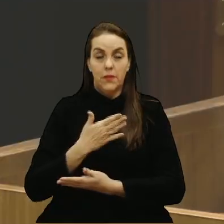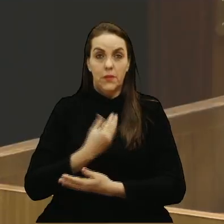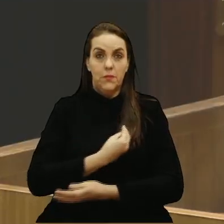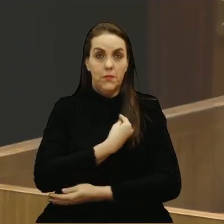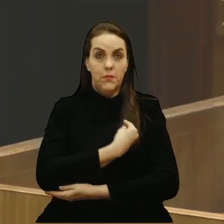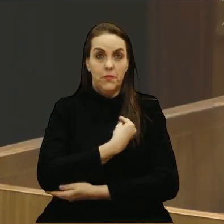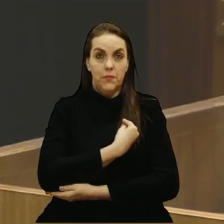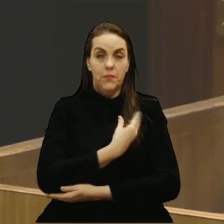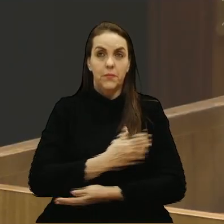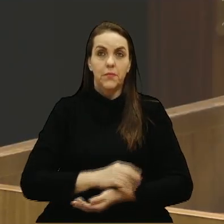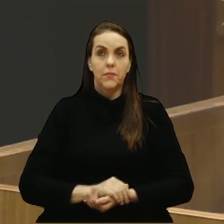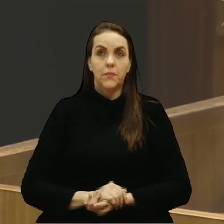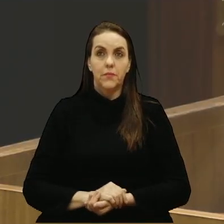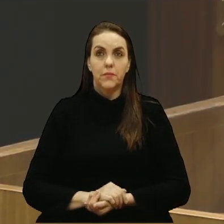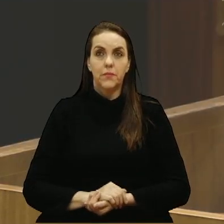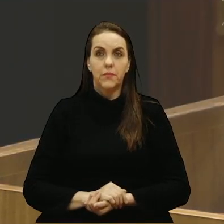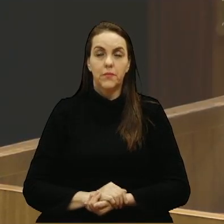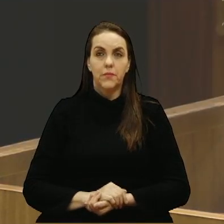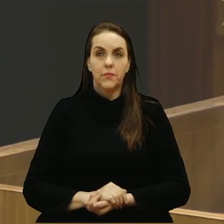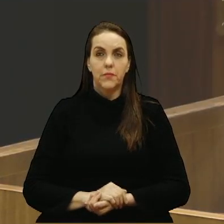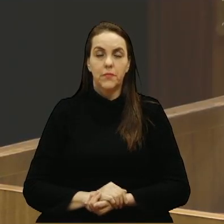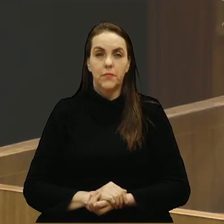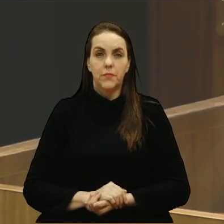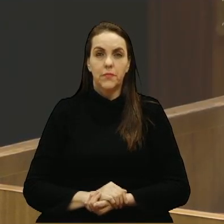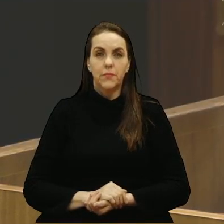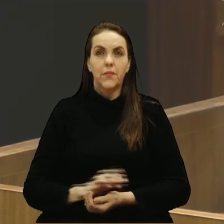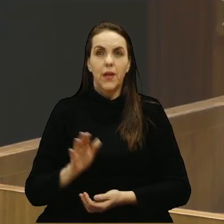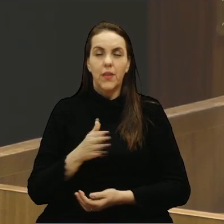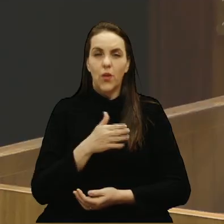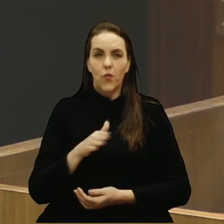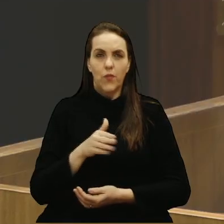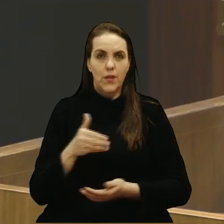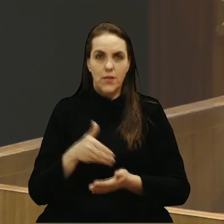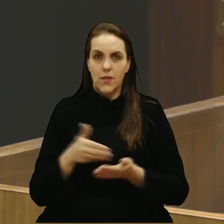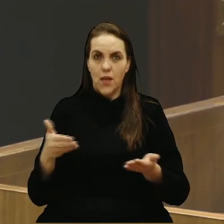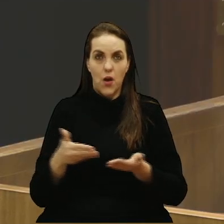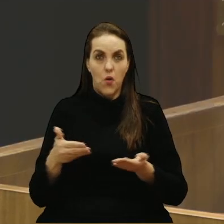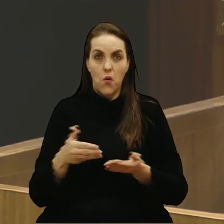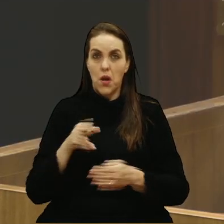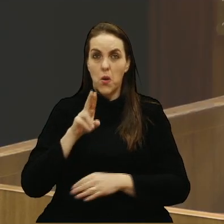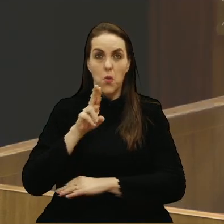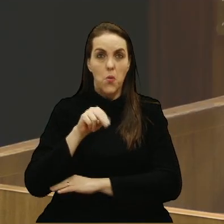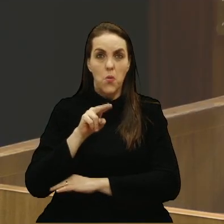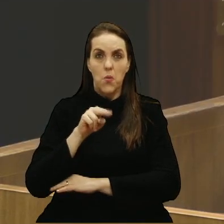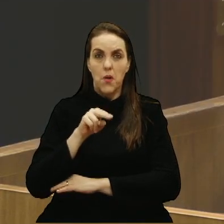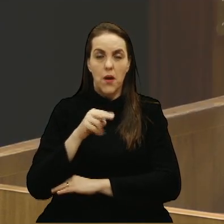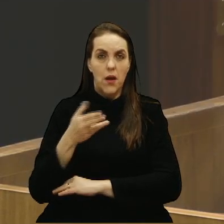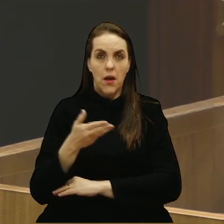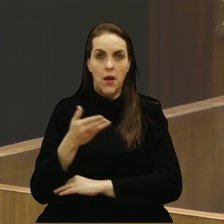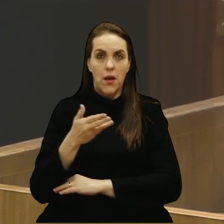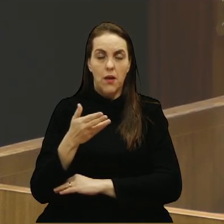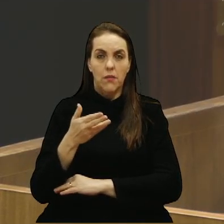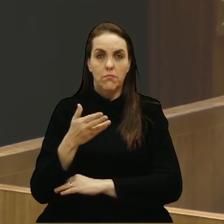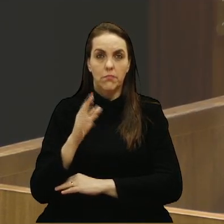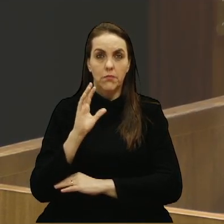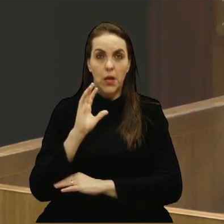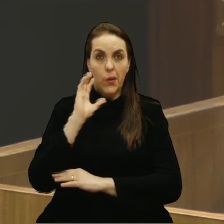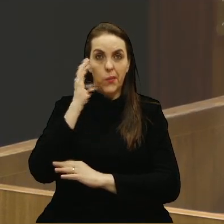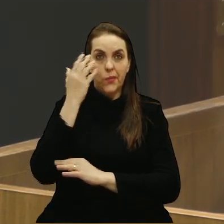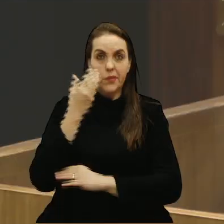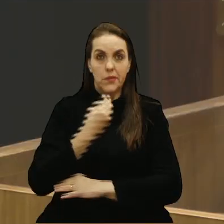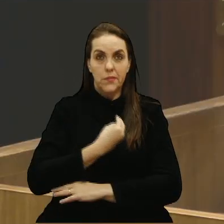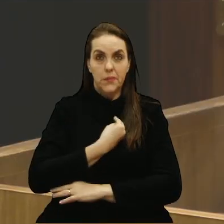vida, né? Talvez até o presente momento nunca tinha passado por uma situação